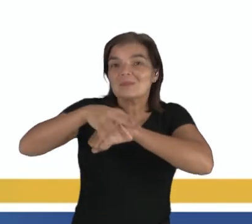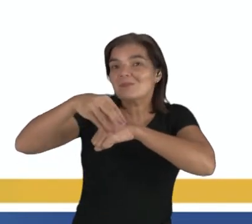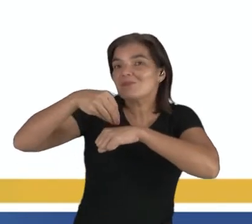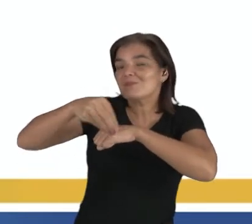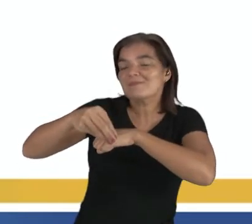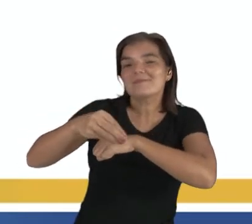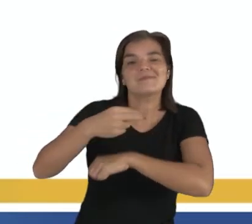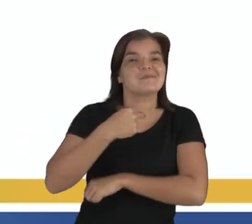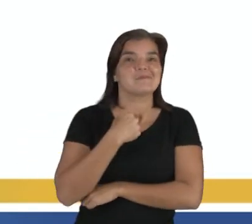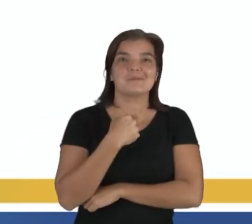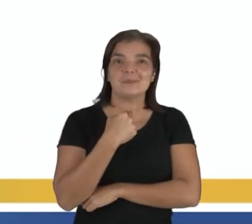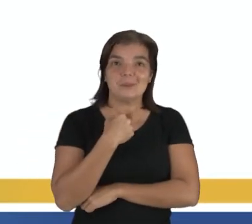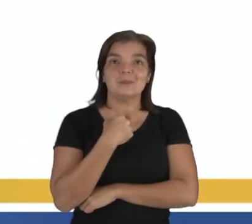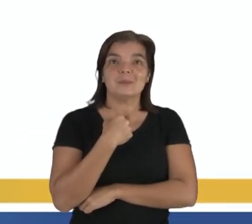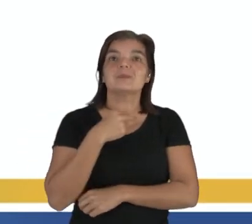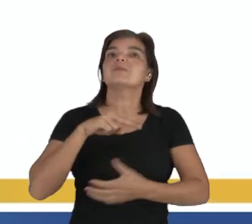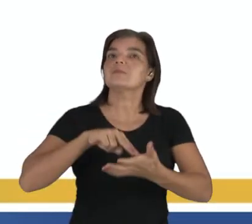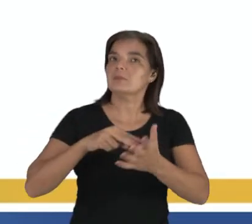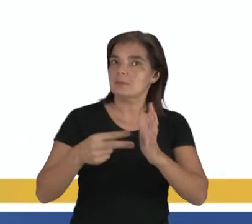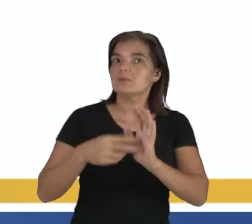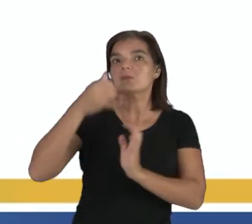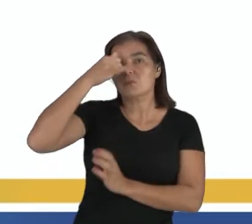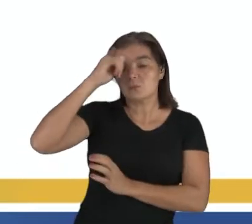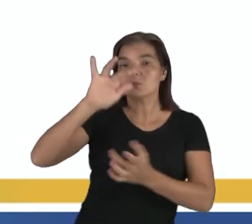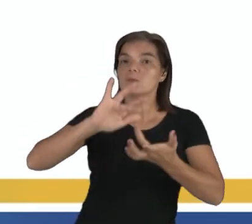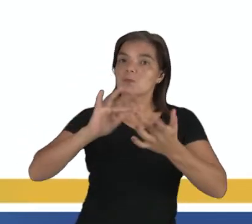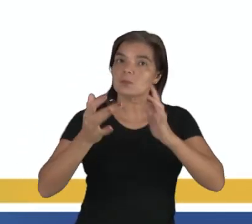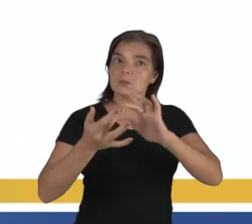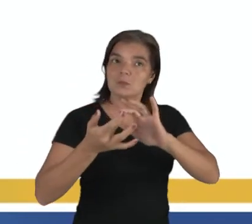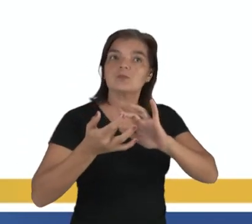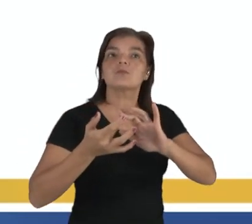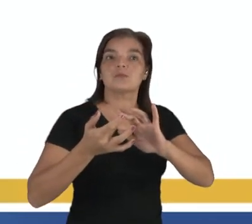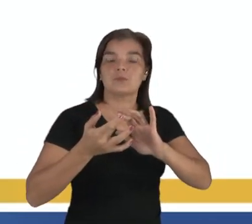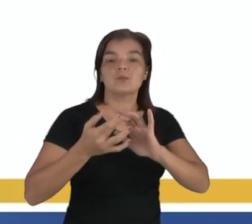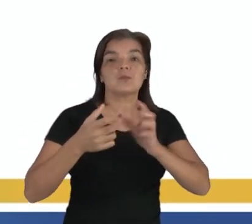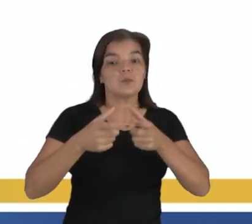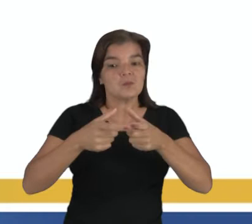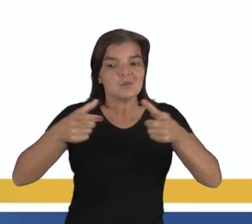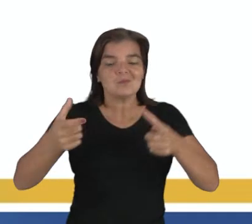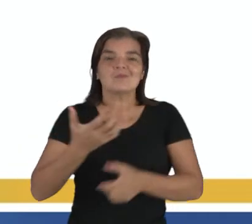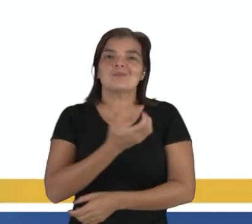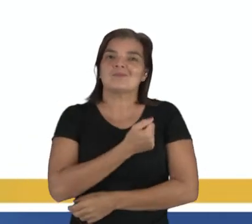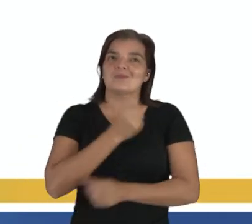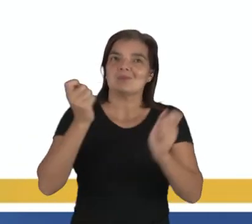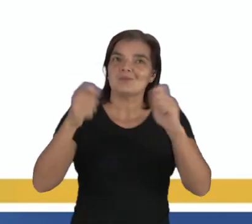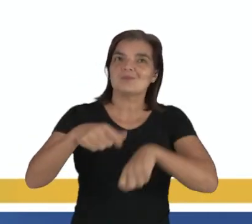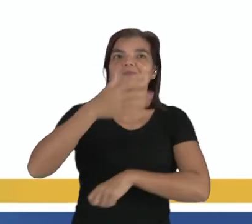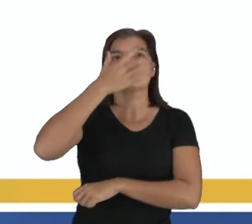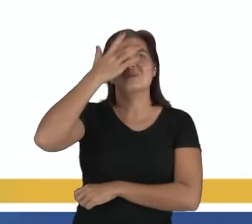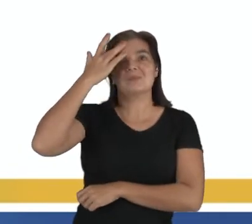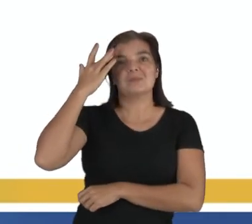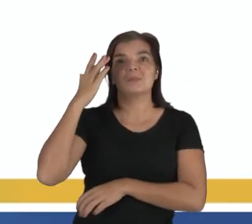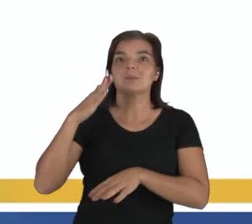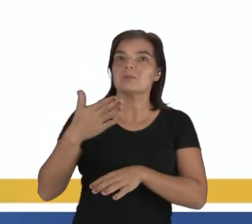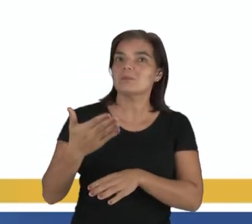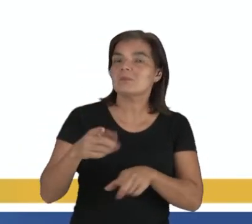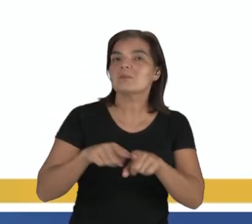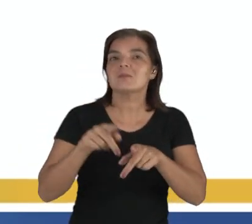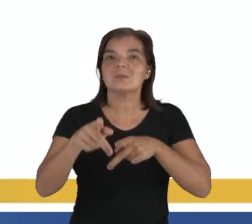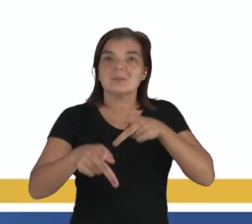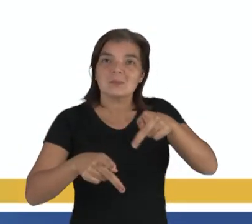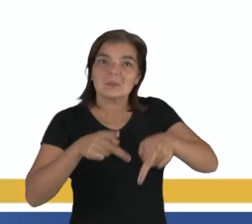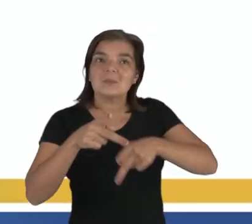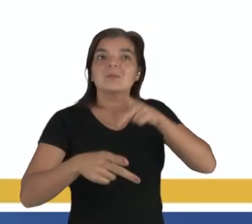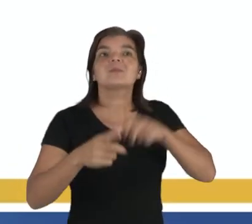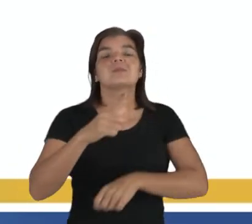está transmitindo ou não, faz sentido evitar contato com o maior número possível de pessoas.